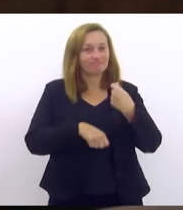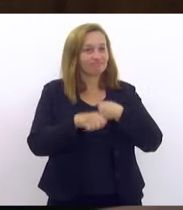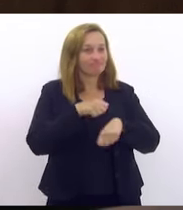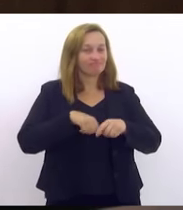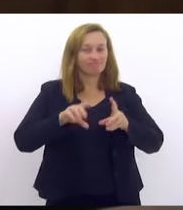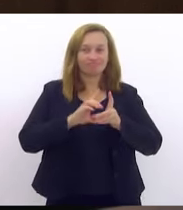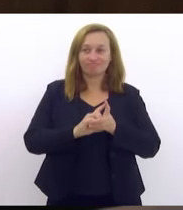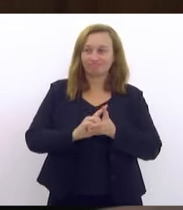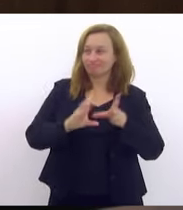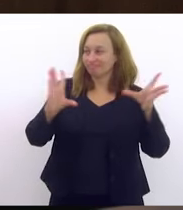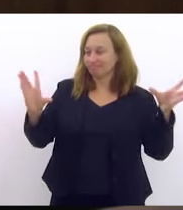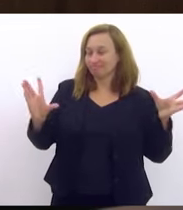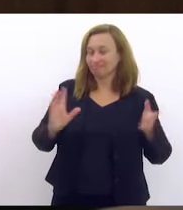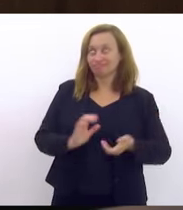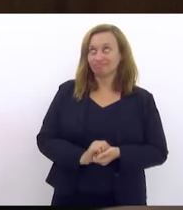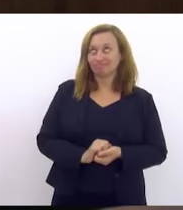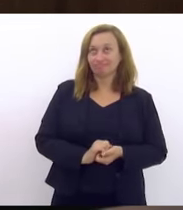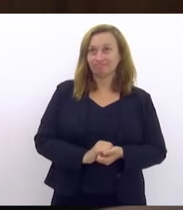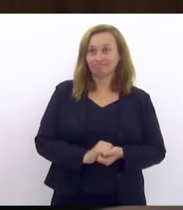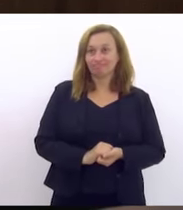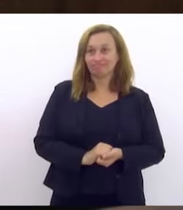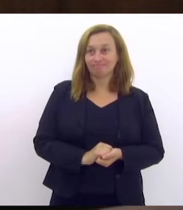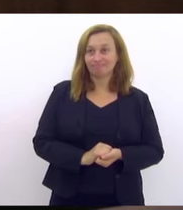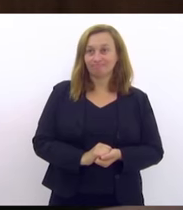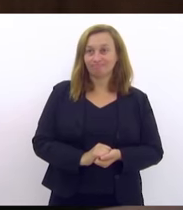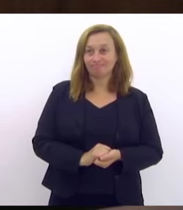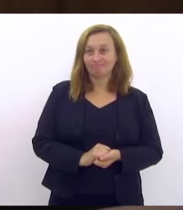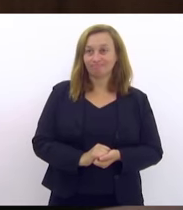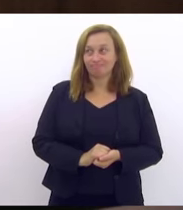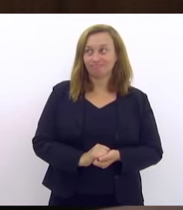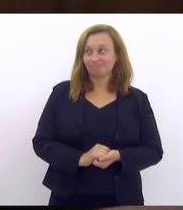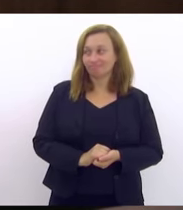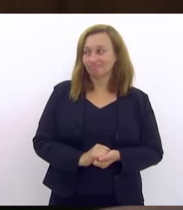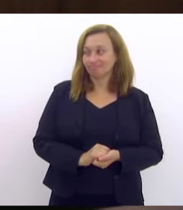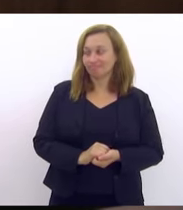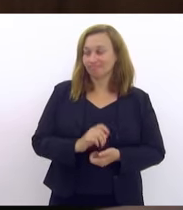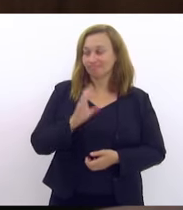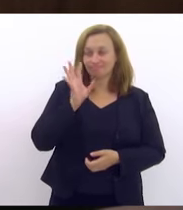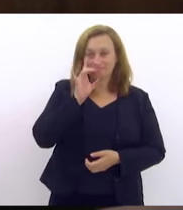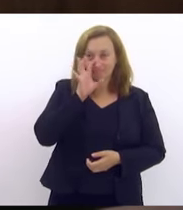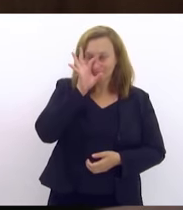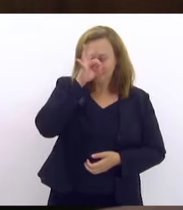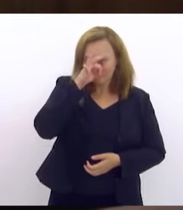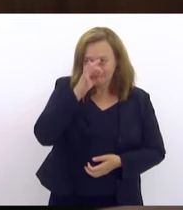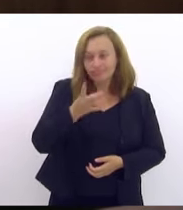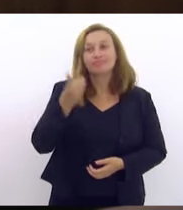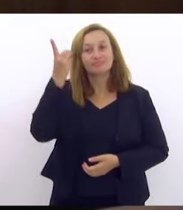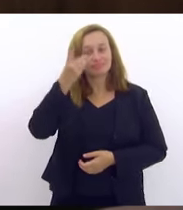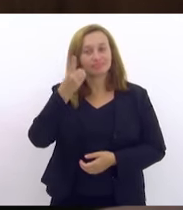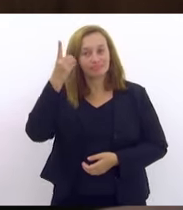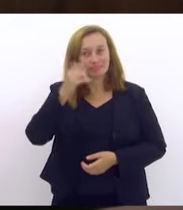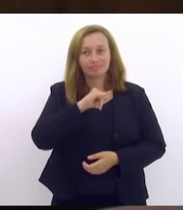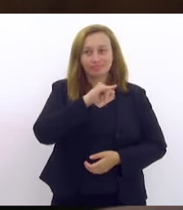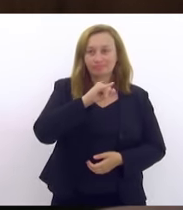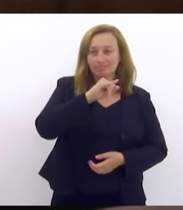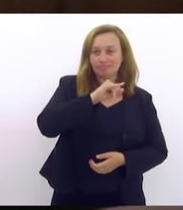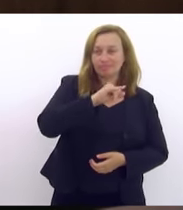democracia e muita pertinência. Deputado Tia Ju, votei favoravelmente ao